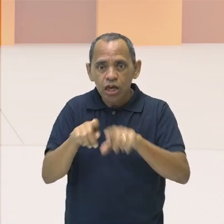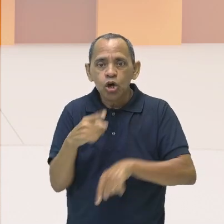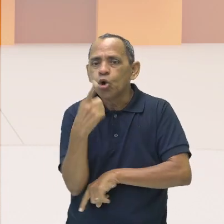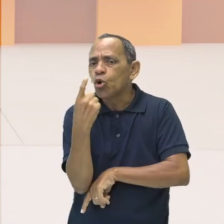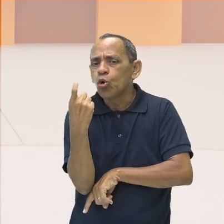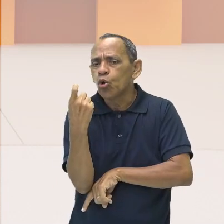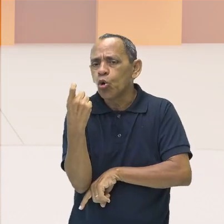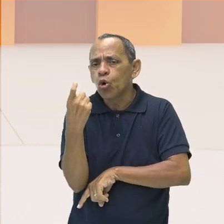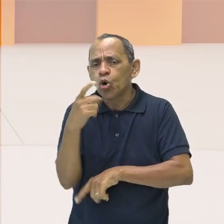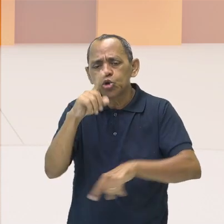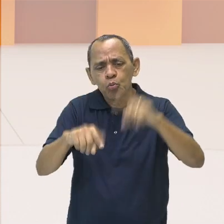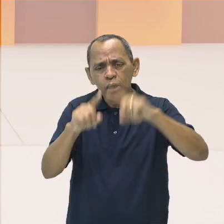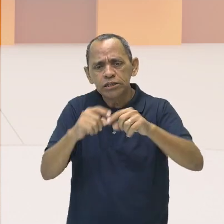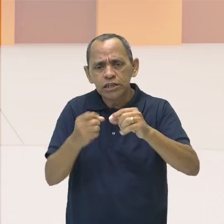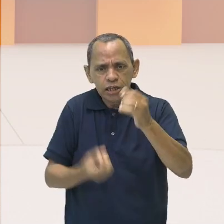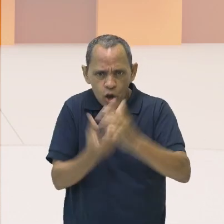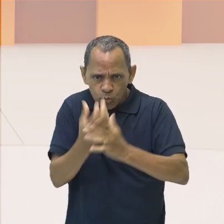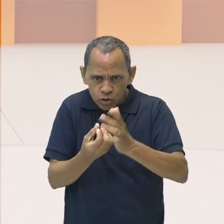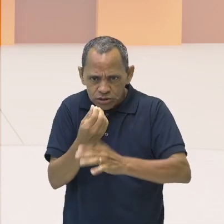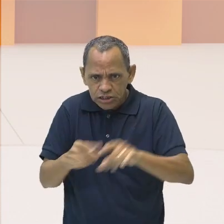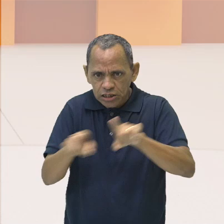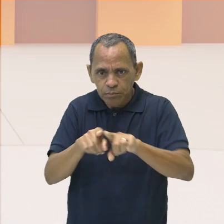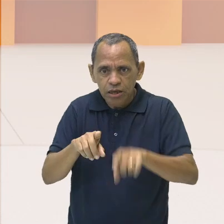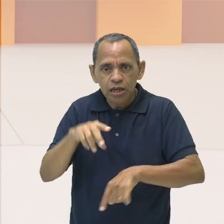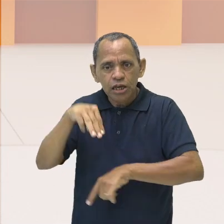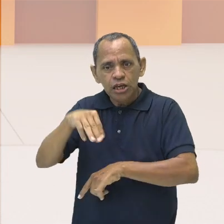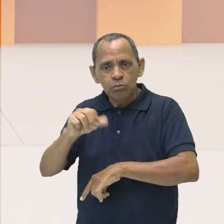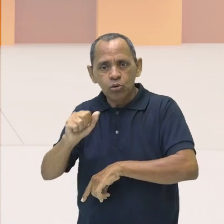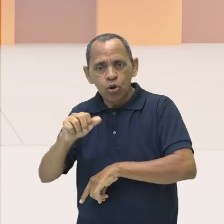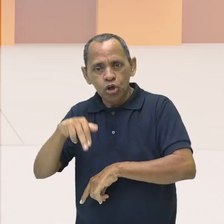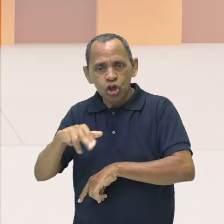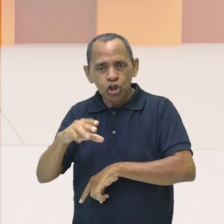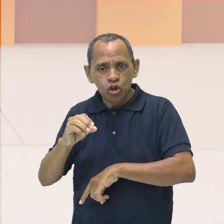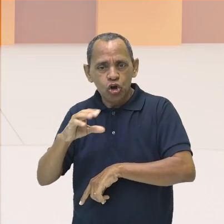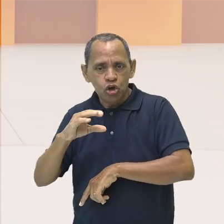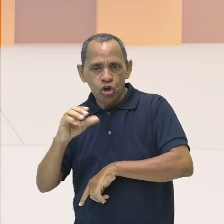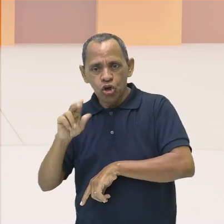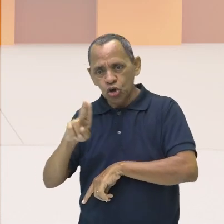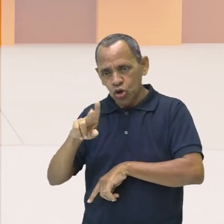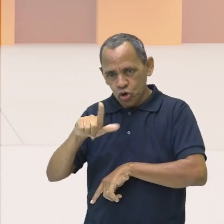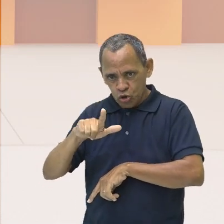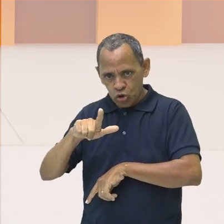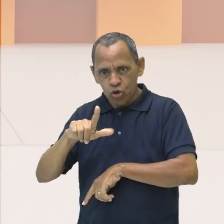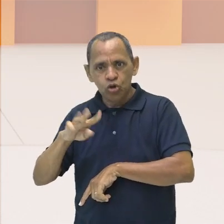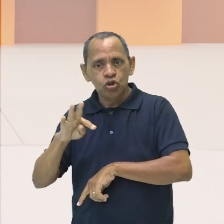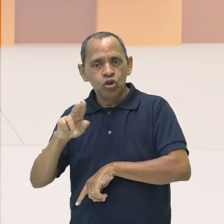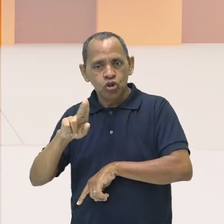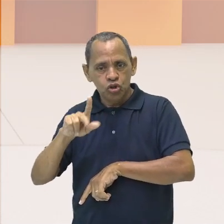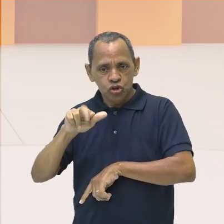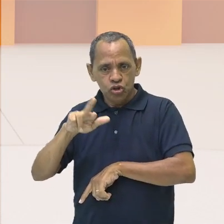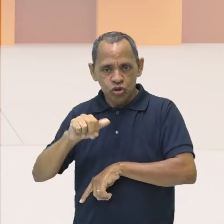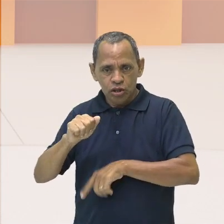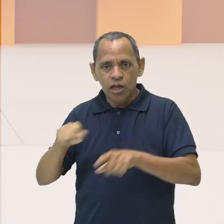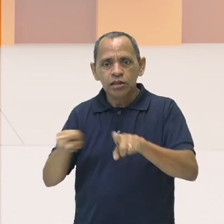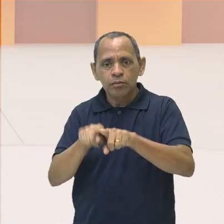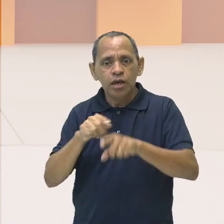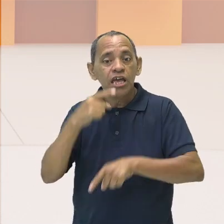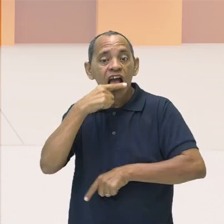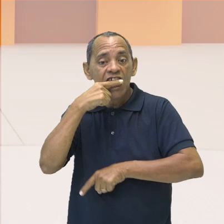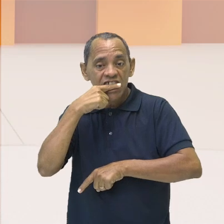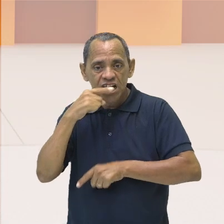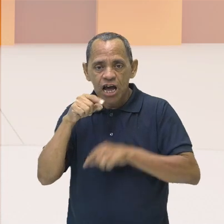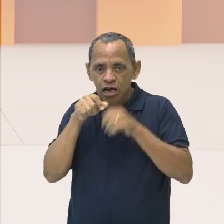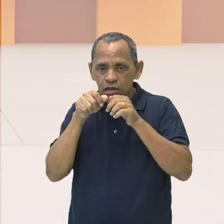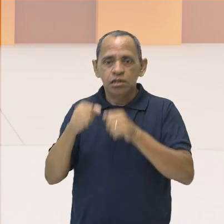é justamente a monocultura, e nesse caso é justamente a cana-de-açúcar, e também a utilização